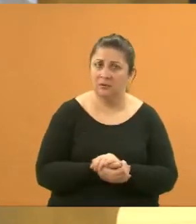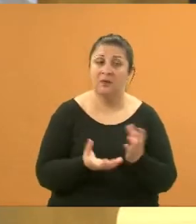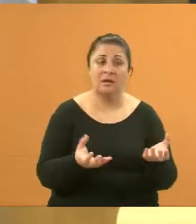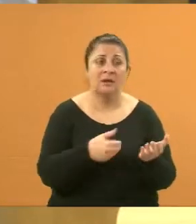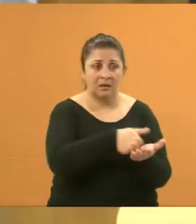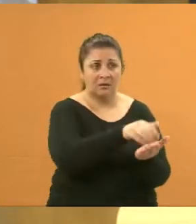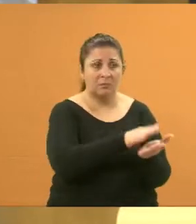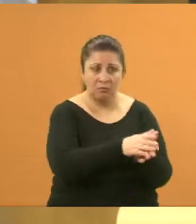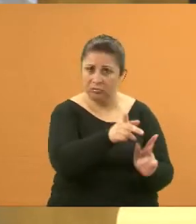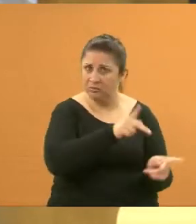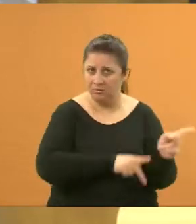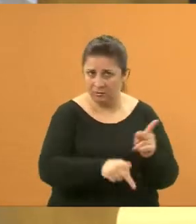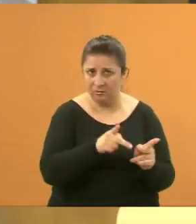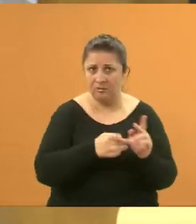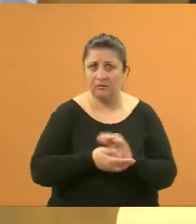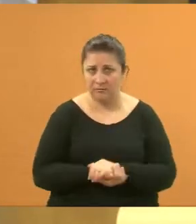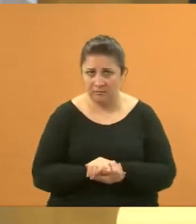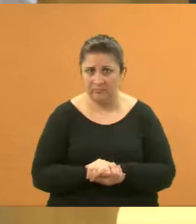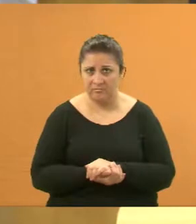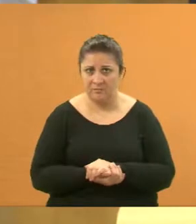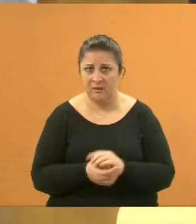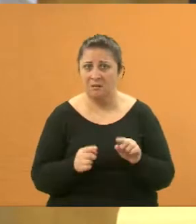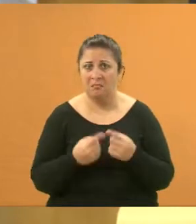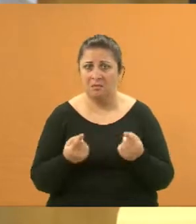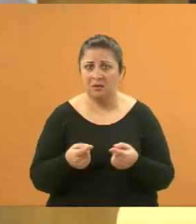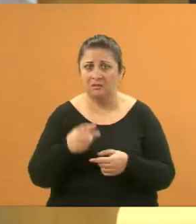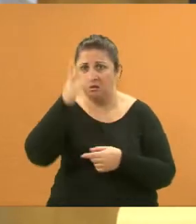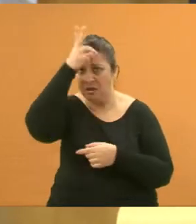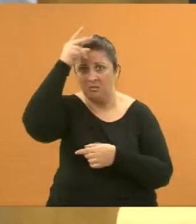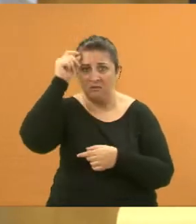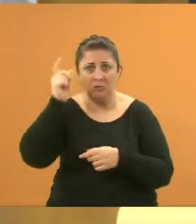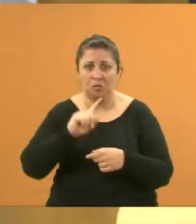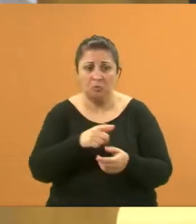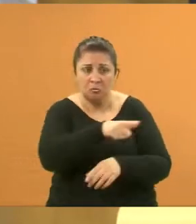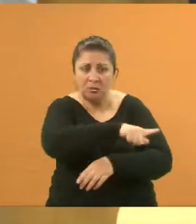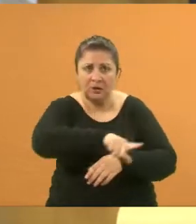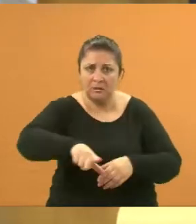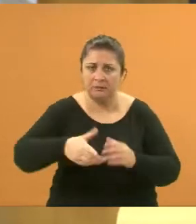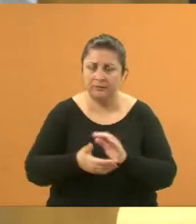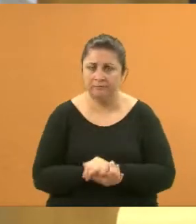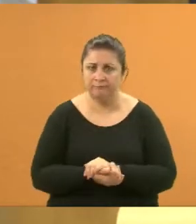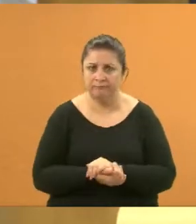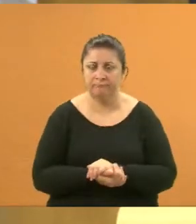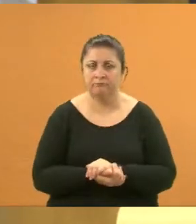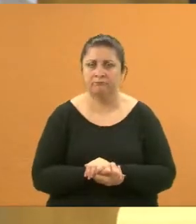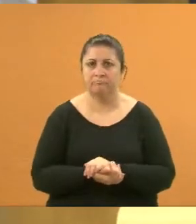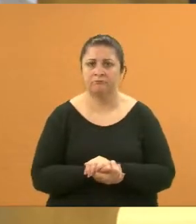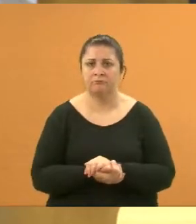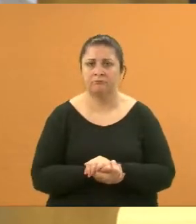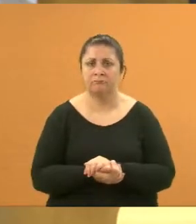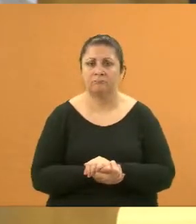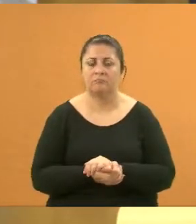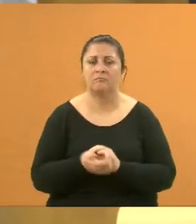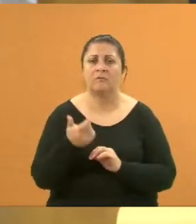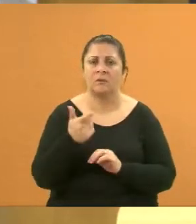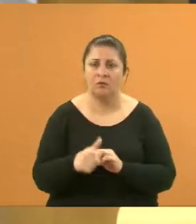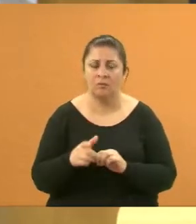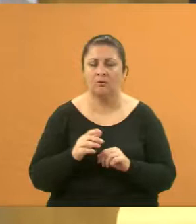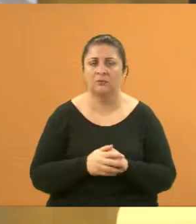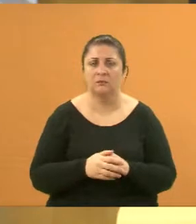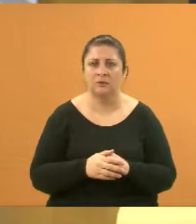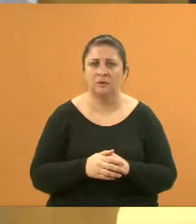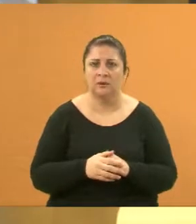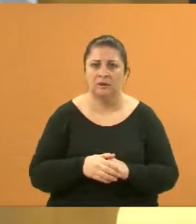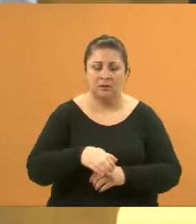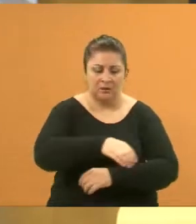para o munícipe e não dá o exemplo? Outra coisa, calçadas da